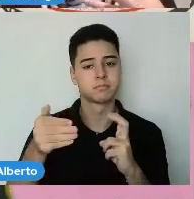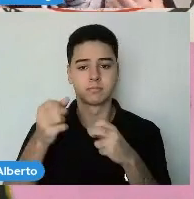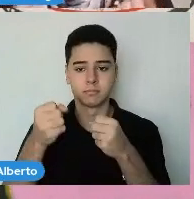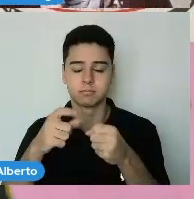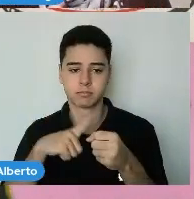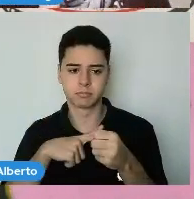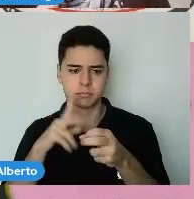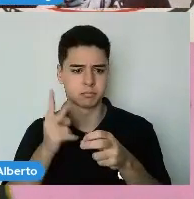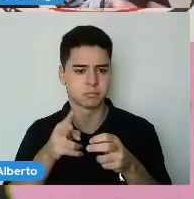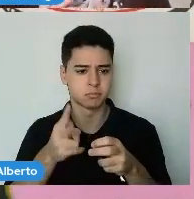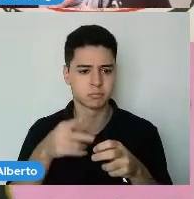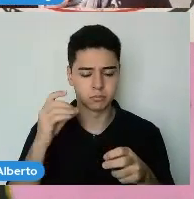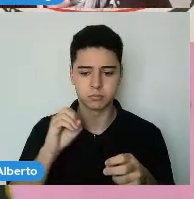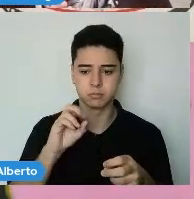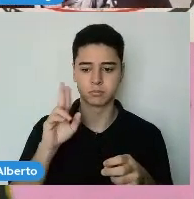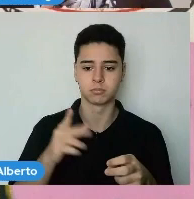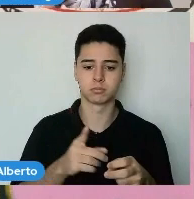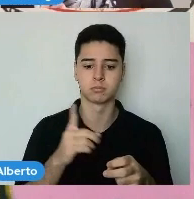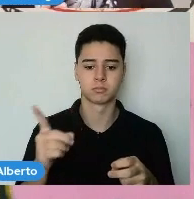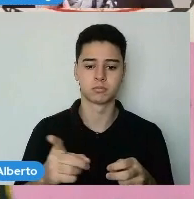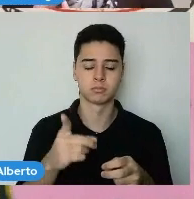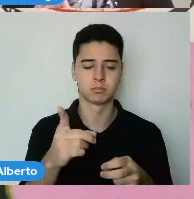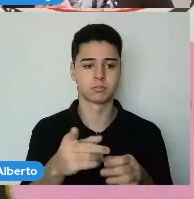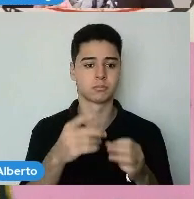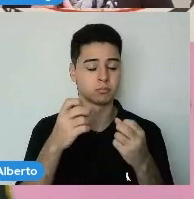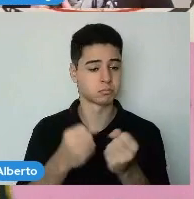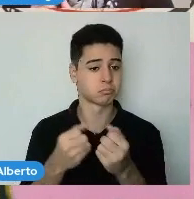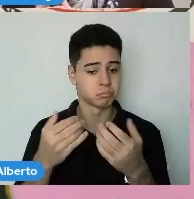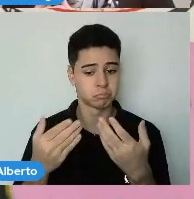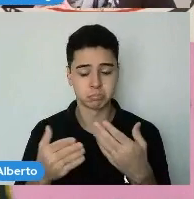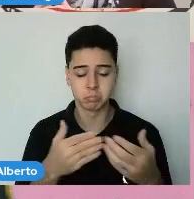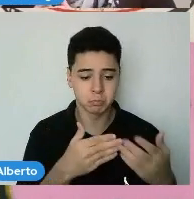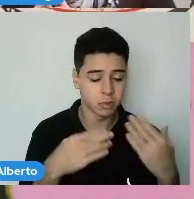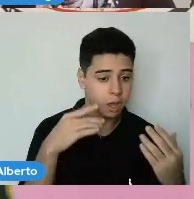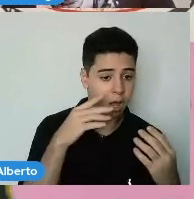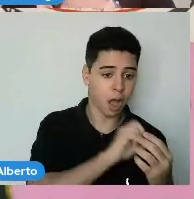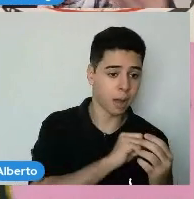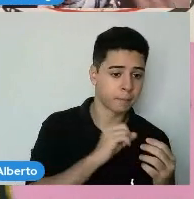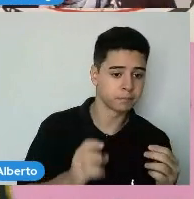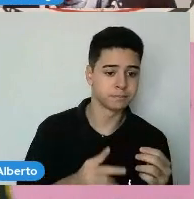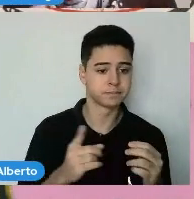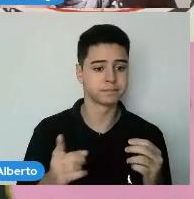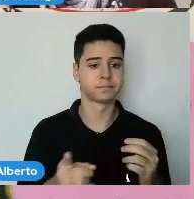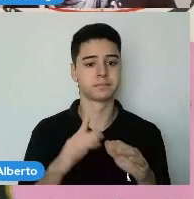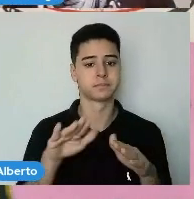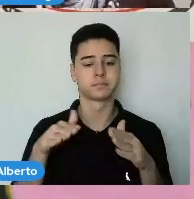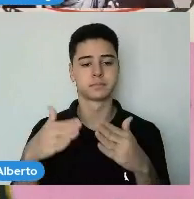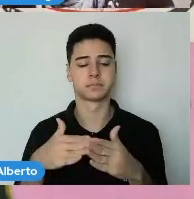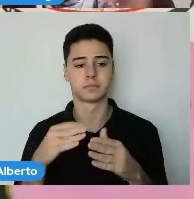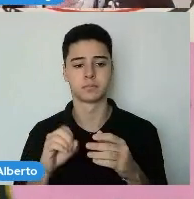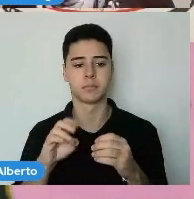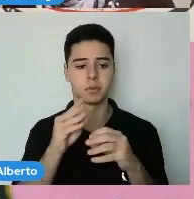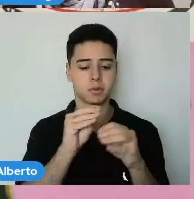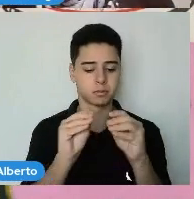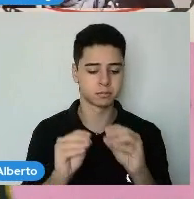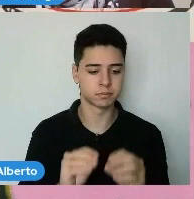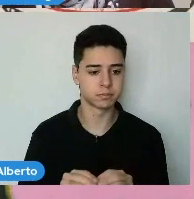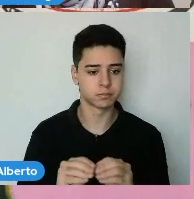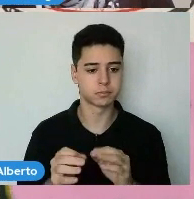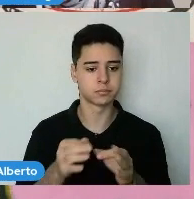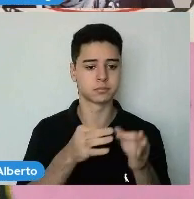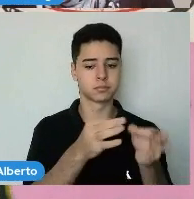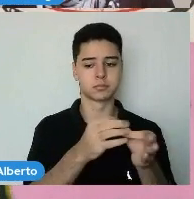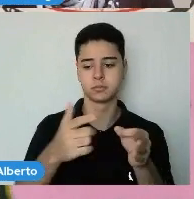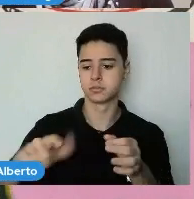efêmeras ou duradouras, as instalações podem ser efêmeras ou duradouras, e elas podem ser desmontadas e remontadas em